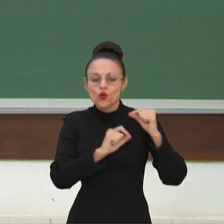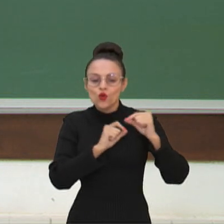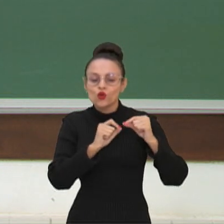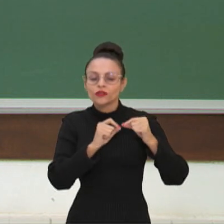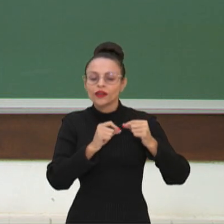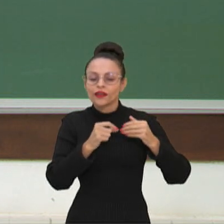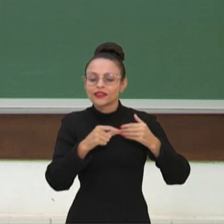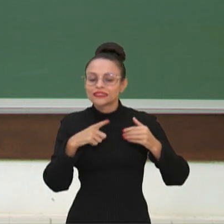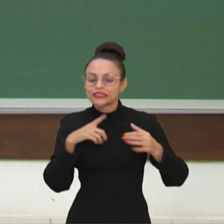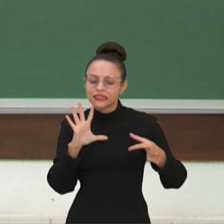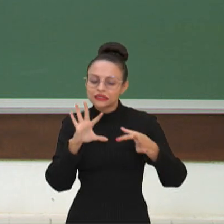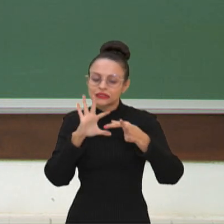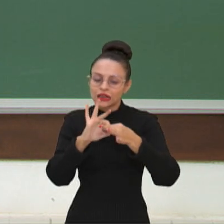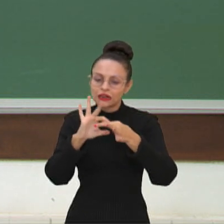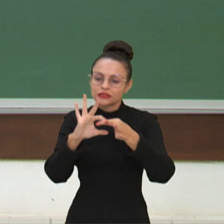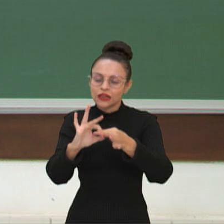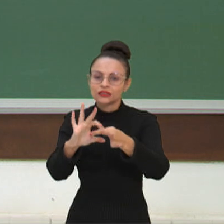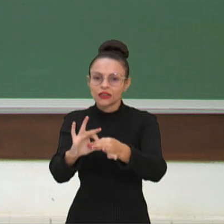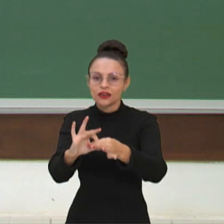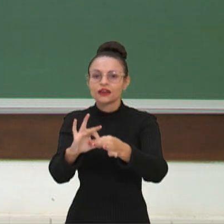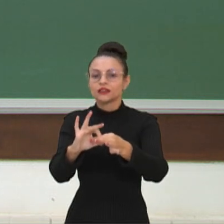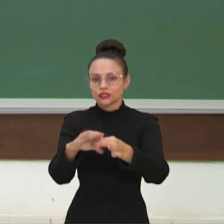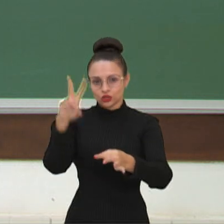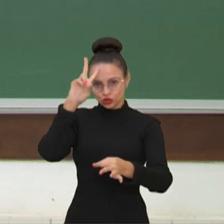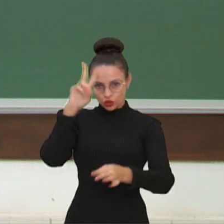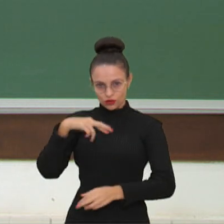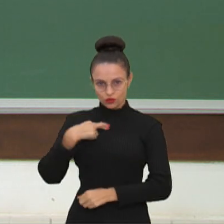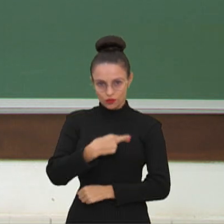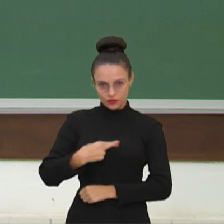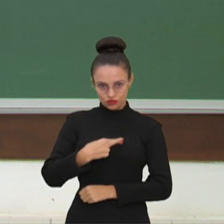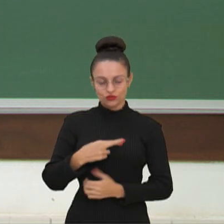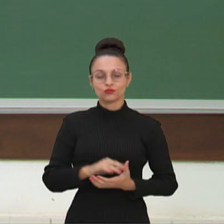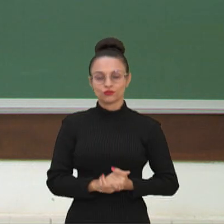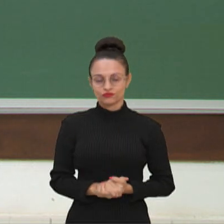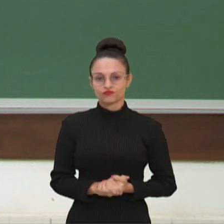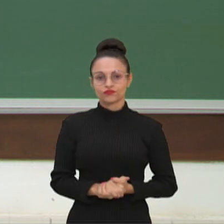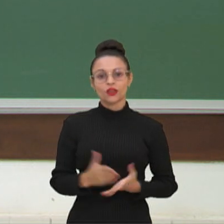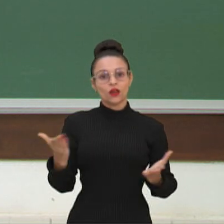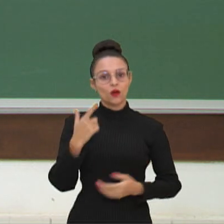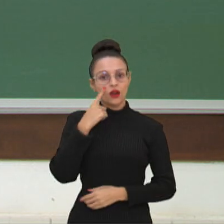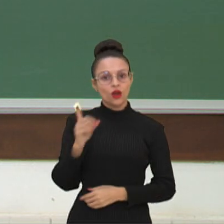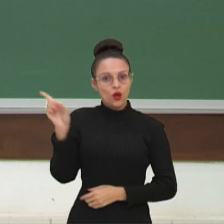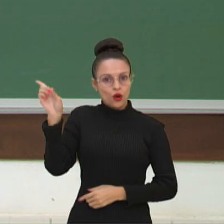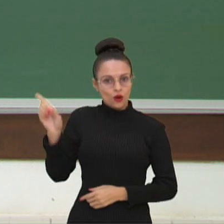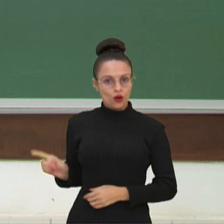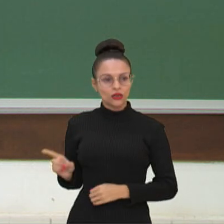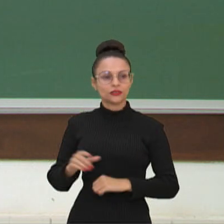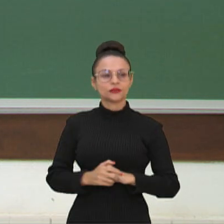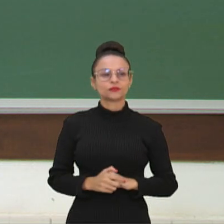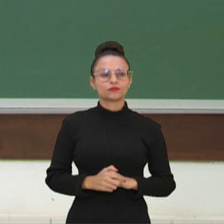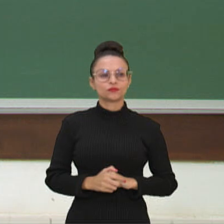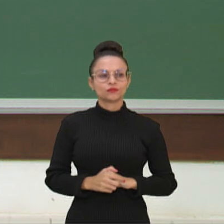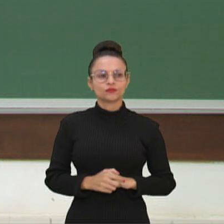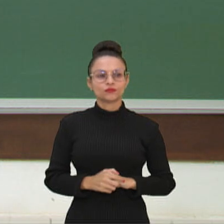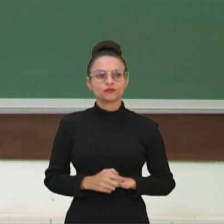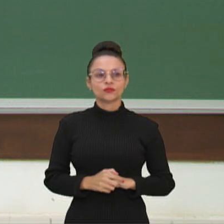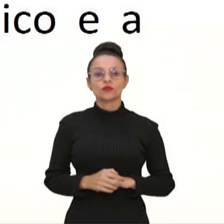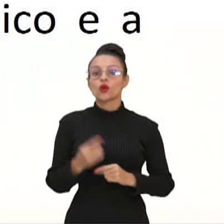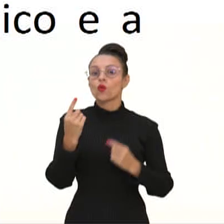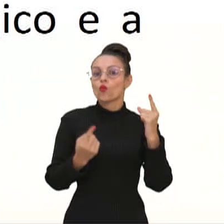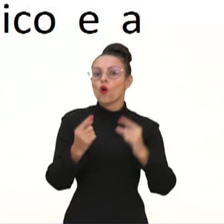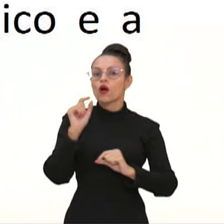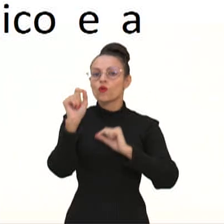né? Ele tem características. Quais são elas? Vamos relembrar. Então, primeiro, ele foi um período literário